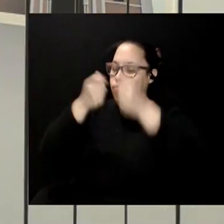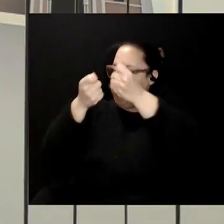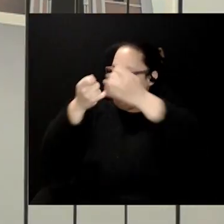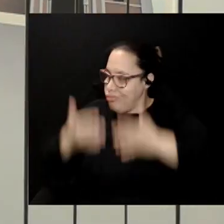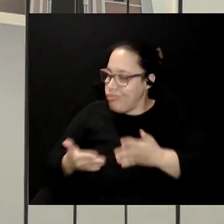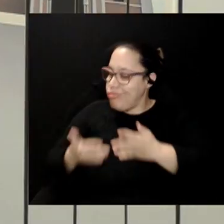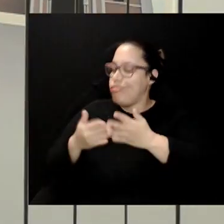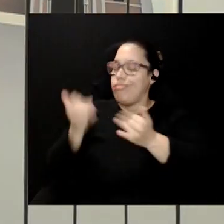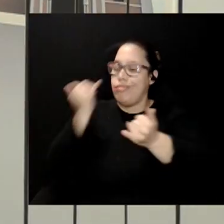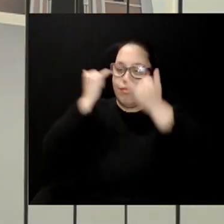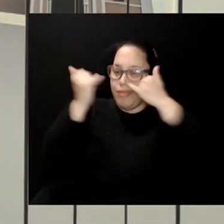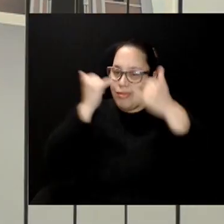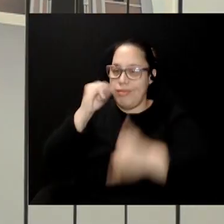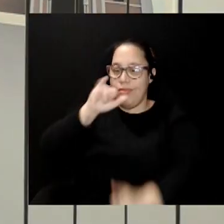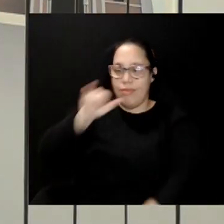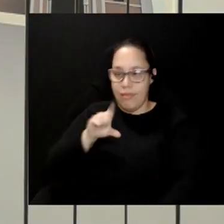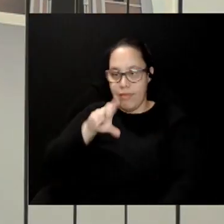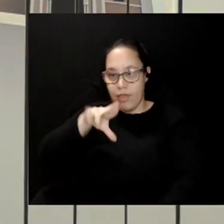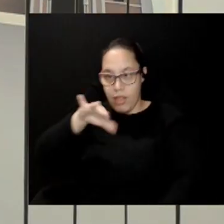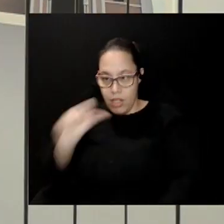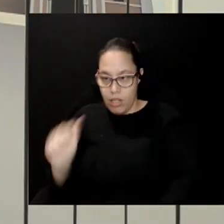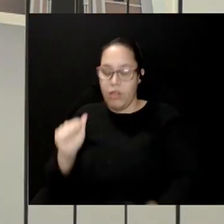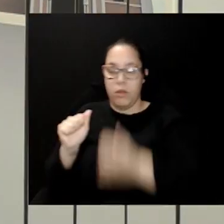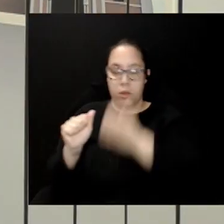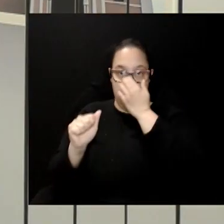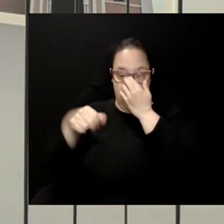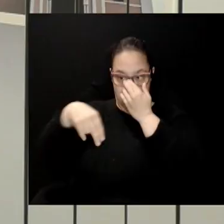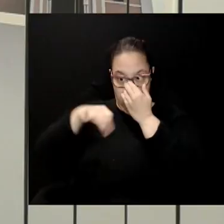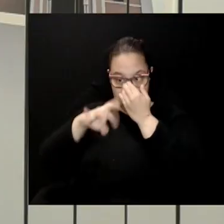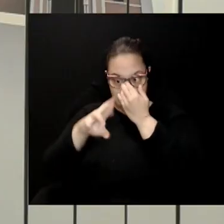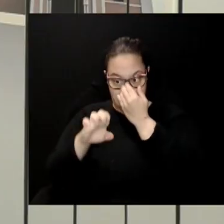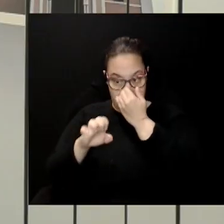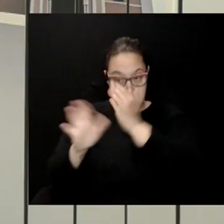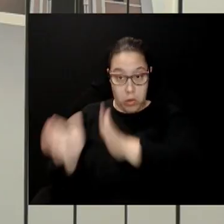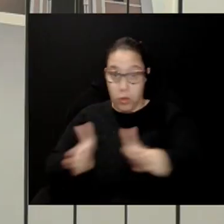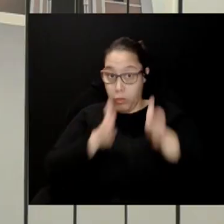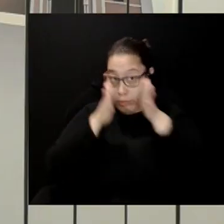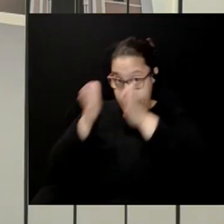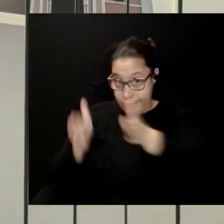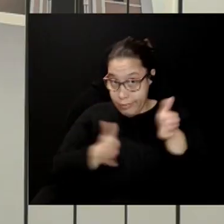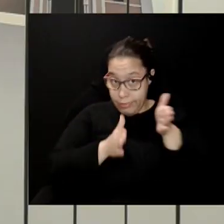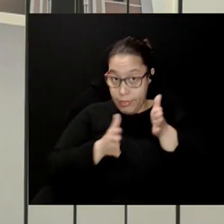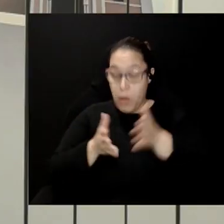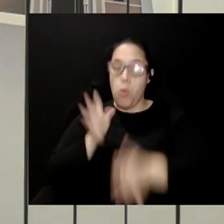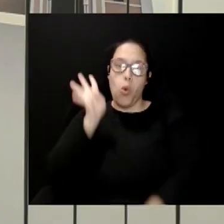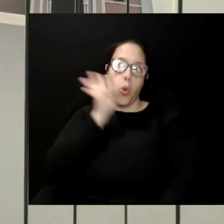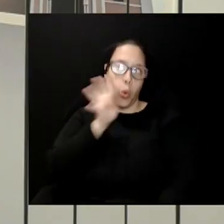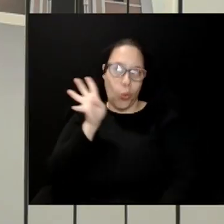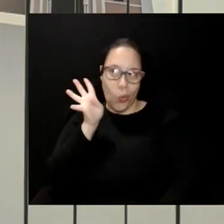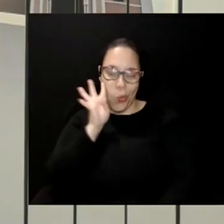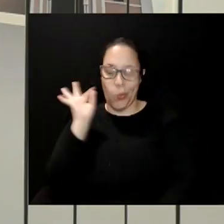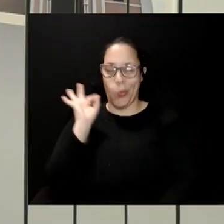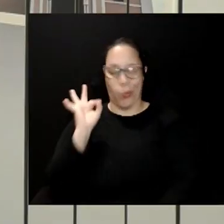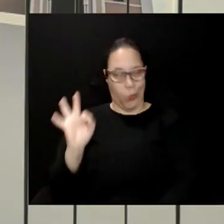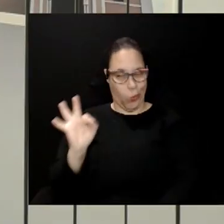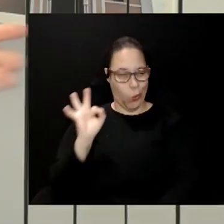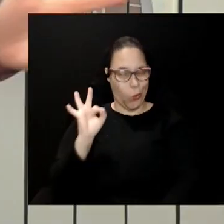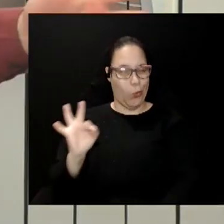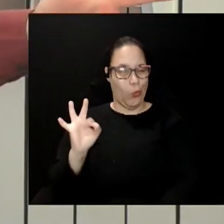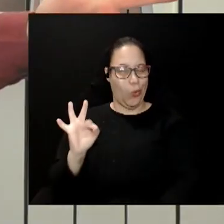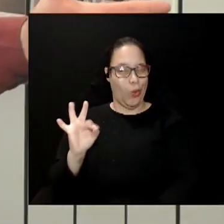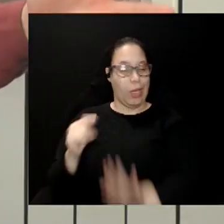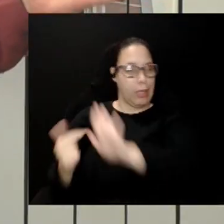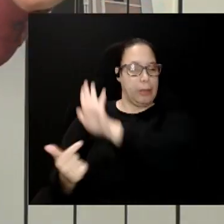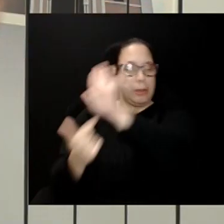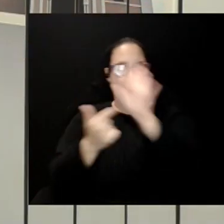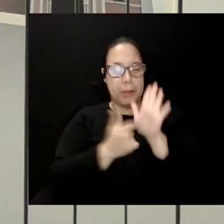foram passadas aqui pela Júlia Nobre, que é produtora. Muito bacana, então dá para conferir esta mostra no MIS e